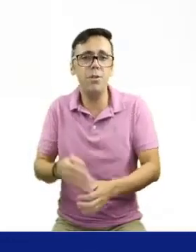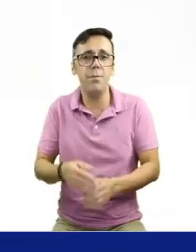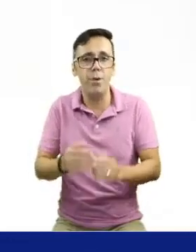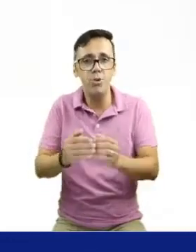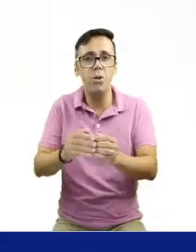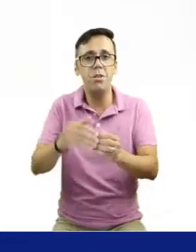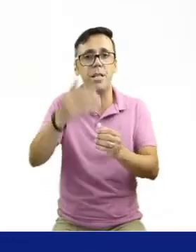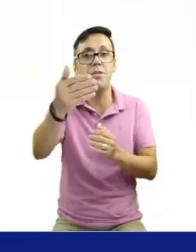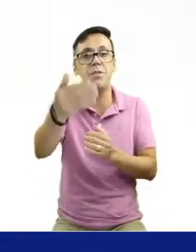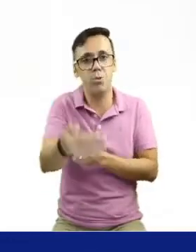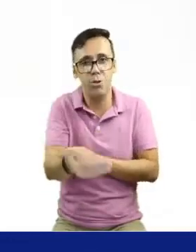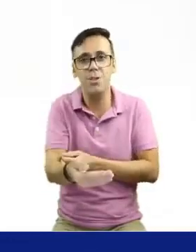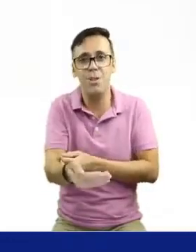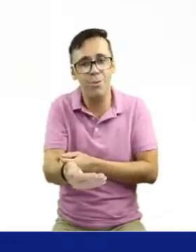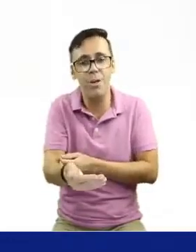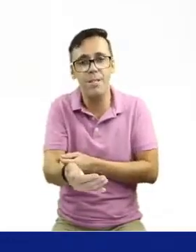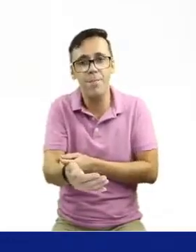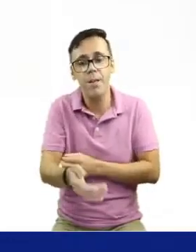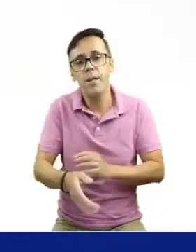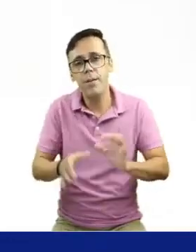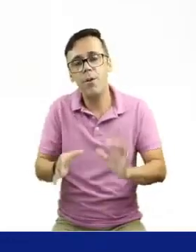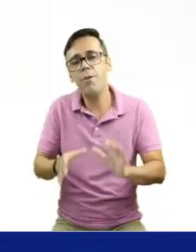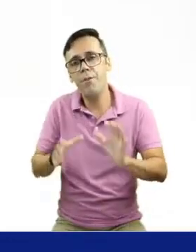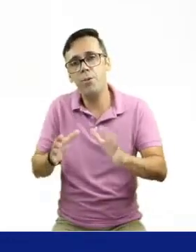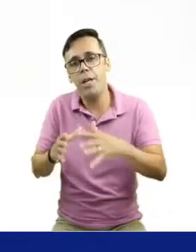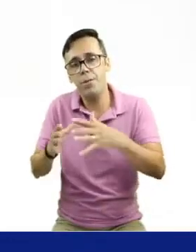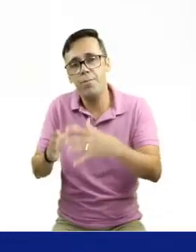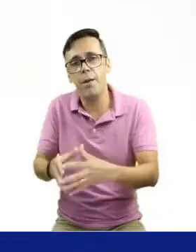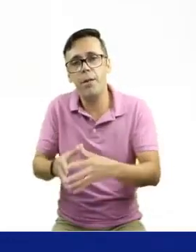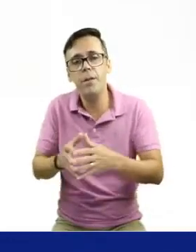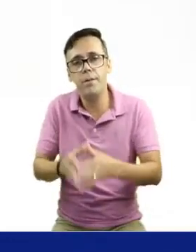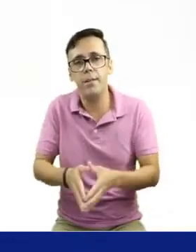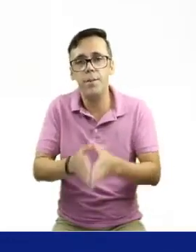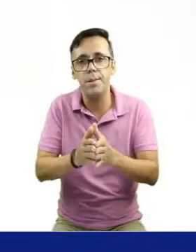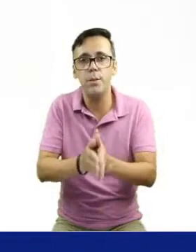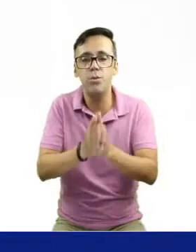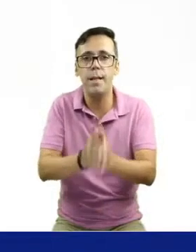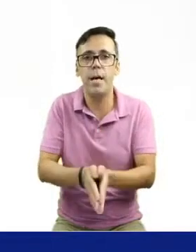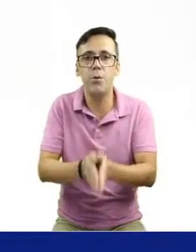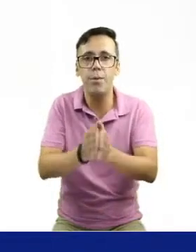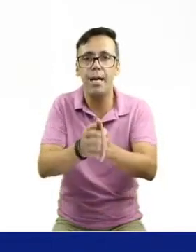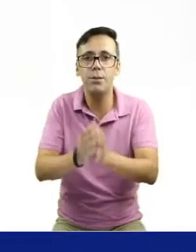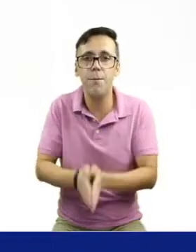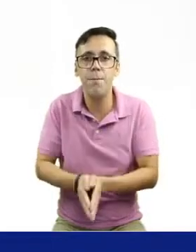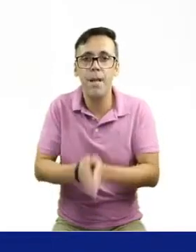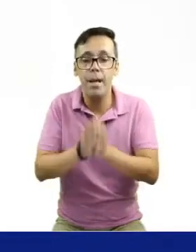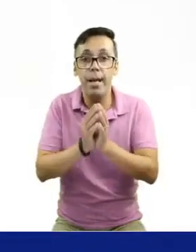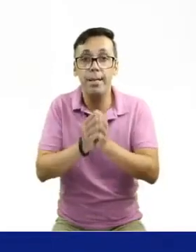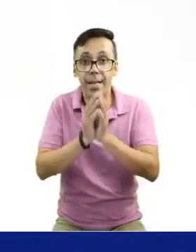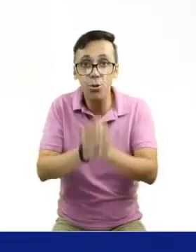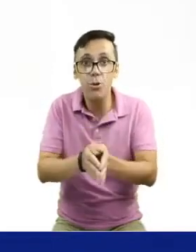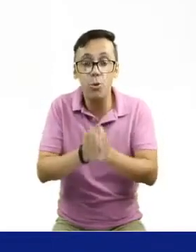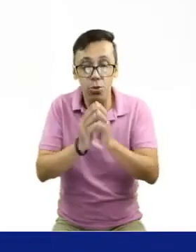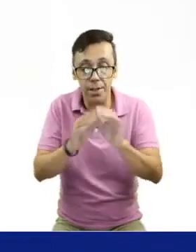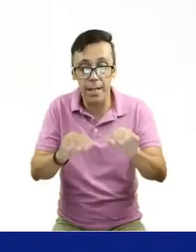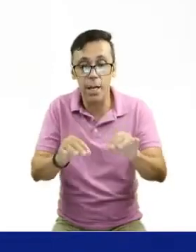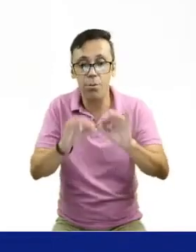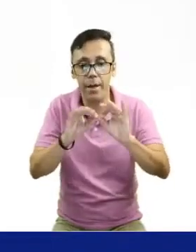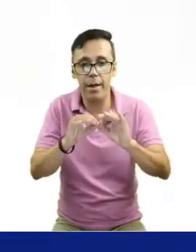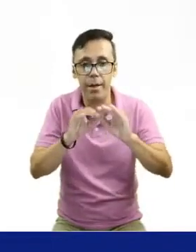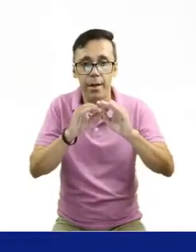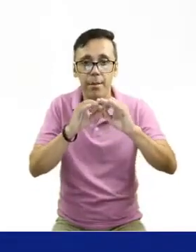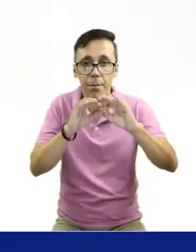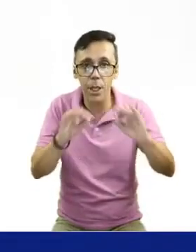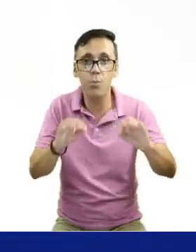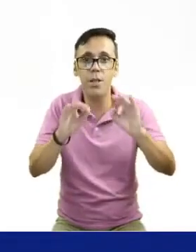inclusive você pode solicitar esse na justiça depois e Vamos efetuar este pagamento em cima assim do salário básico Nacional